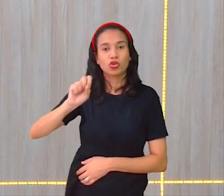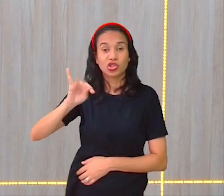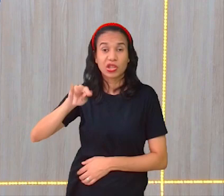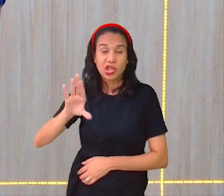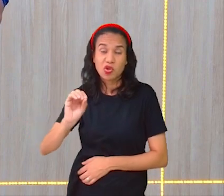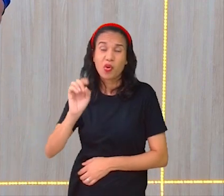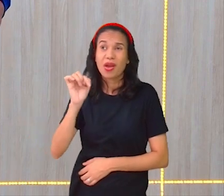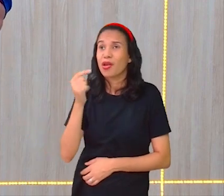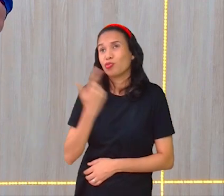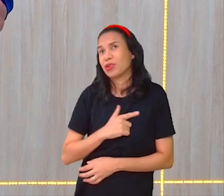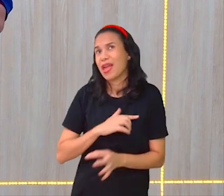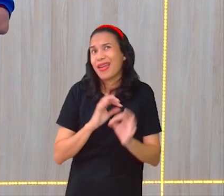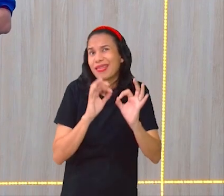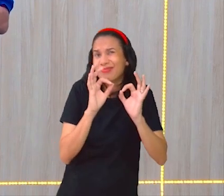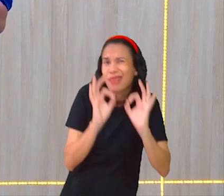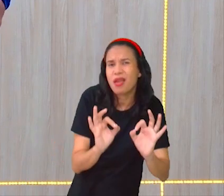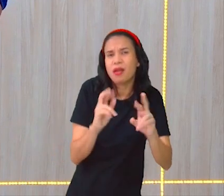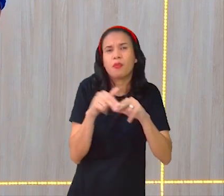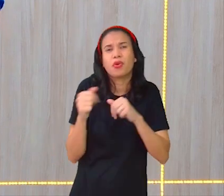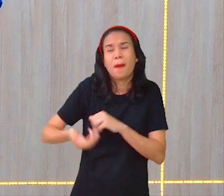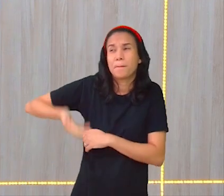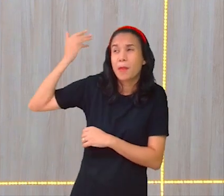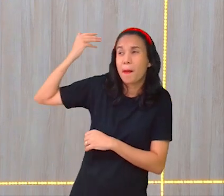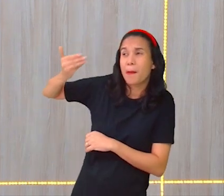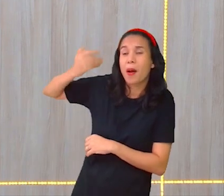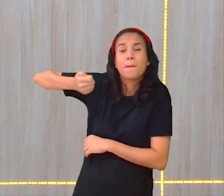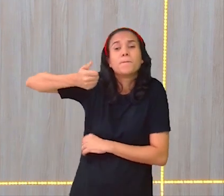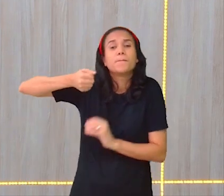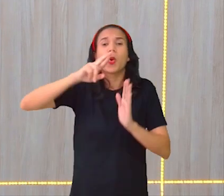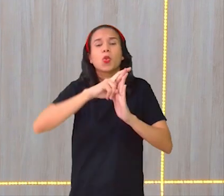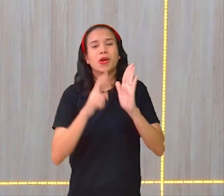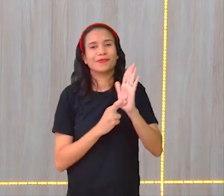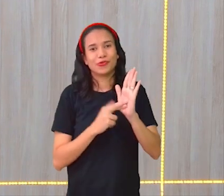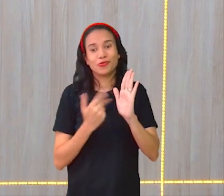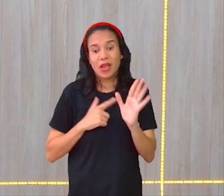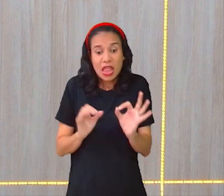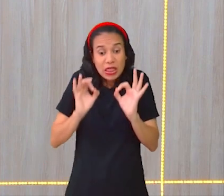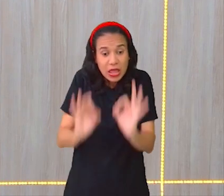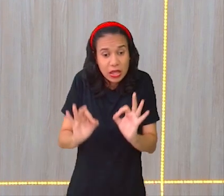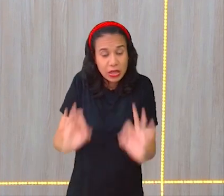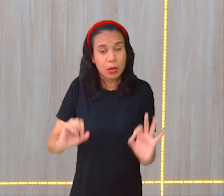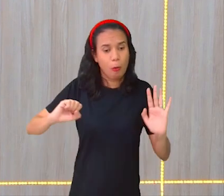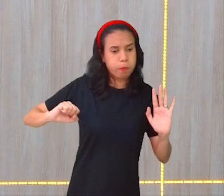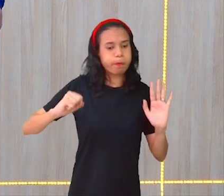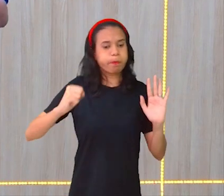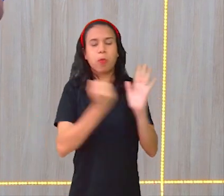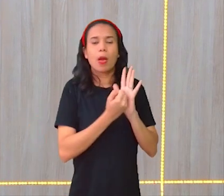assim, essas coisas muito antigas, a gente tem pouco registro. A gente não pode ter certeza absoluta